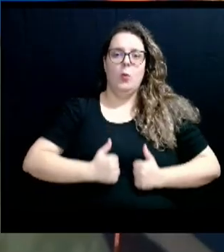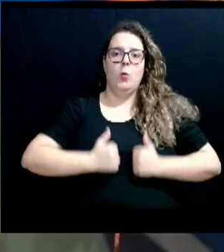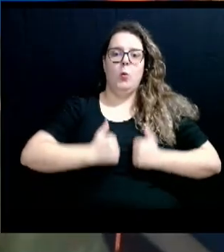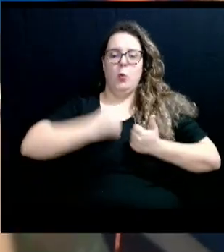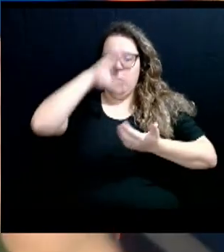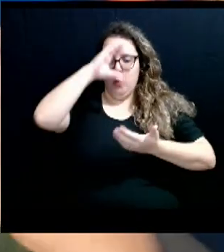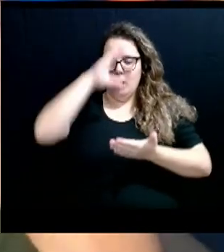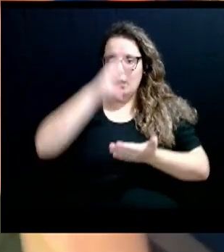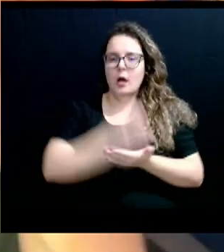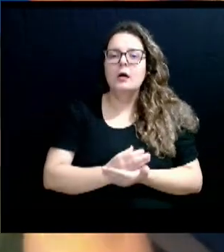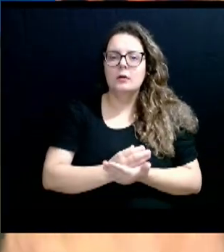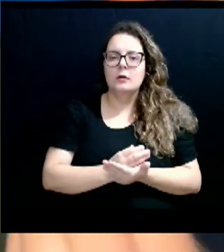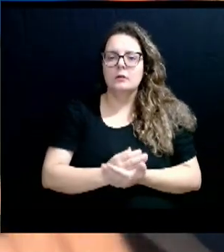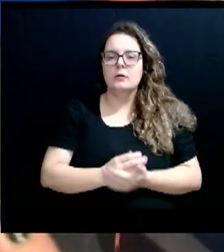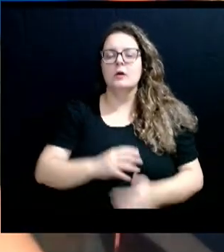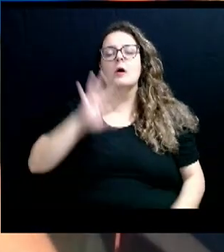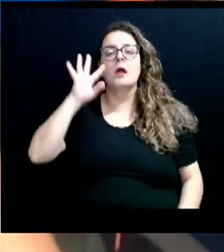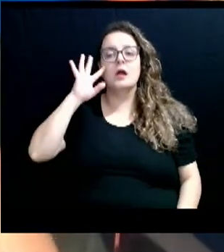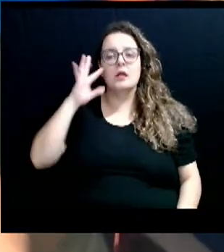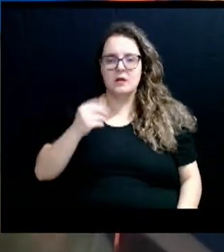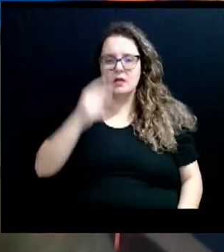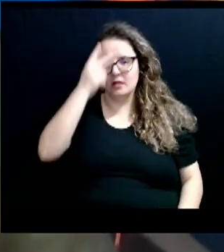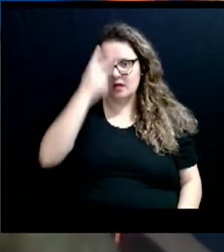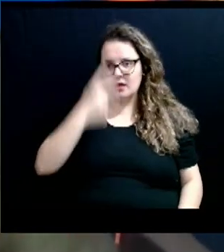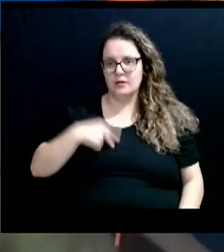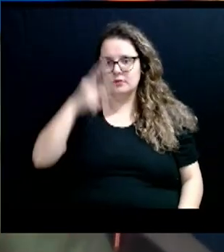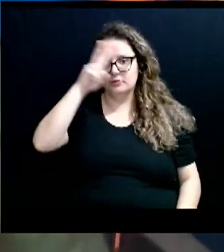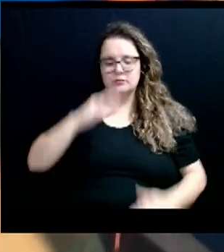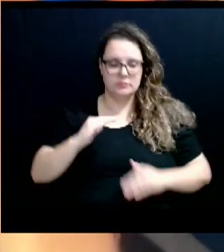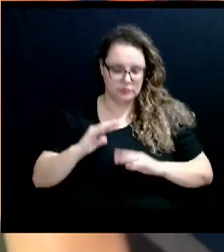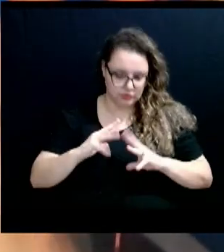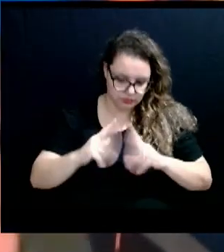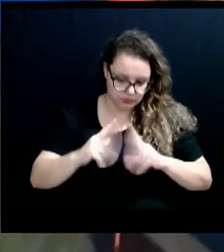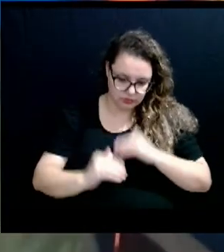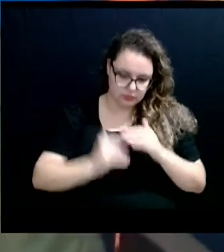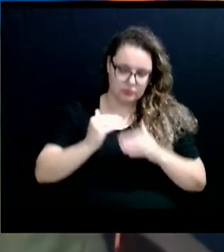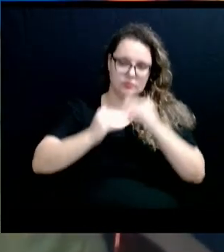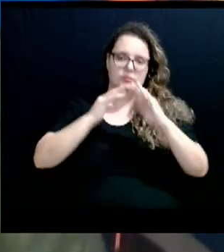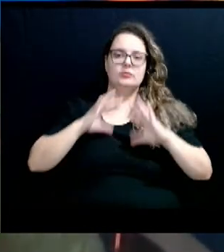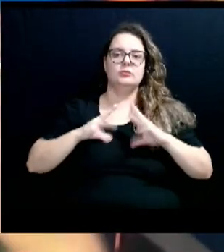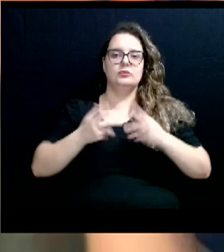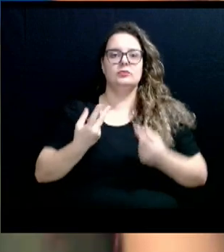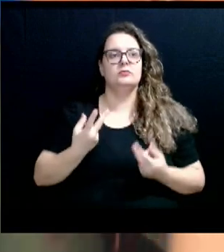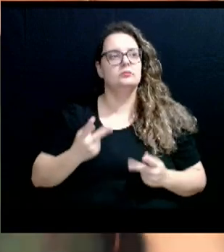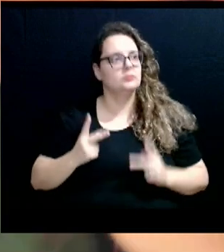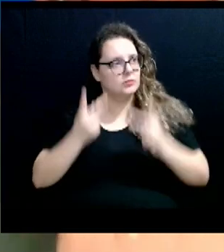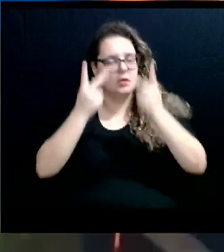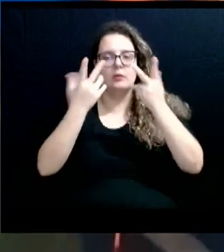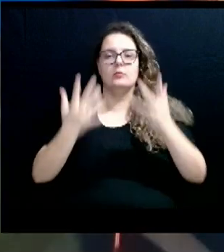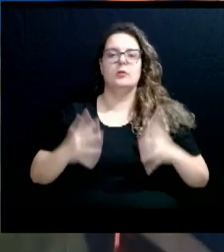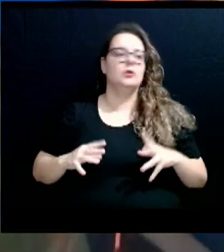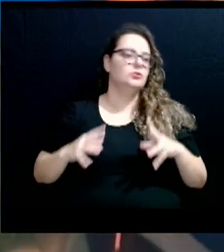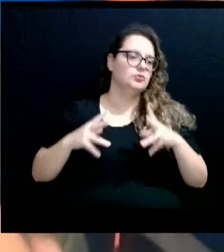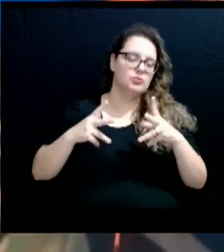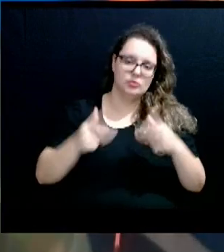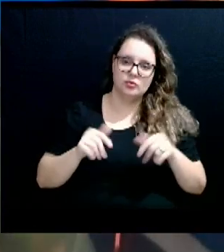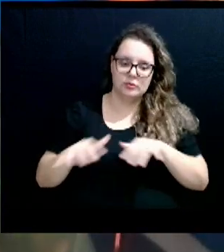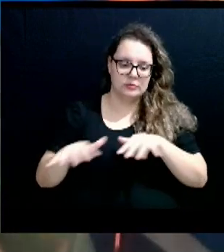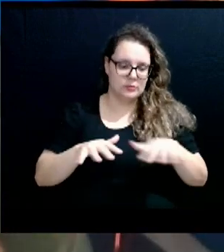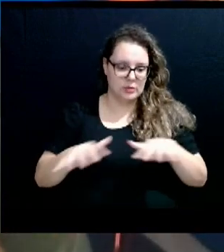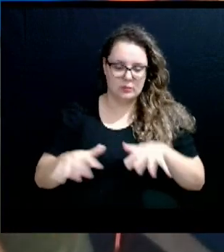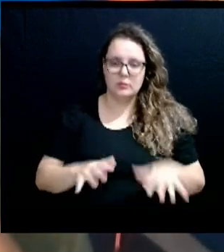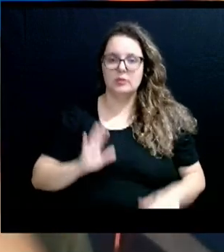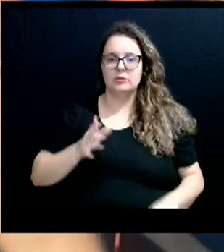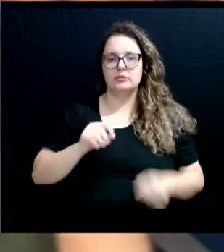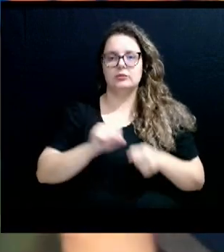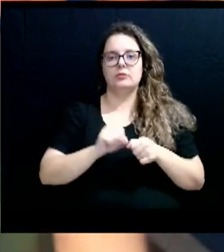sua história, de tudo que você já superou, de tudo que você já conquistou, de todo esse movimento que você já fez ao longo da